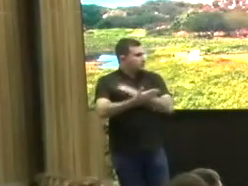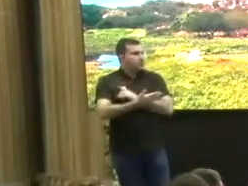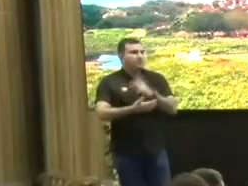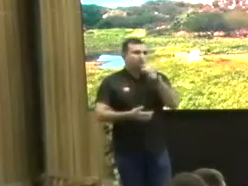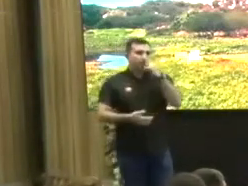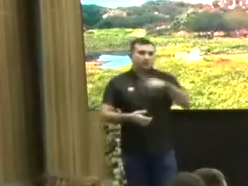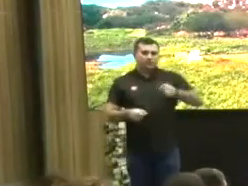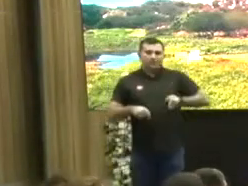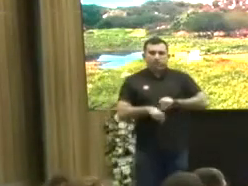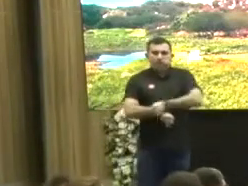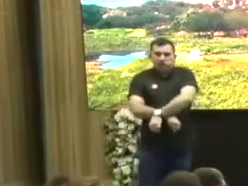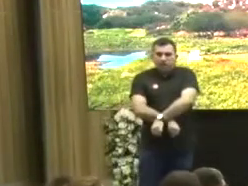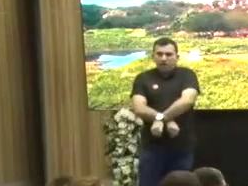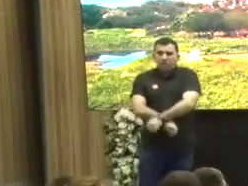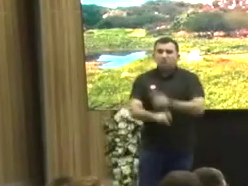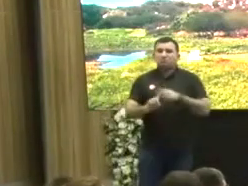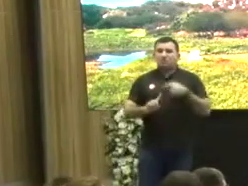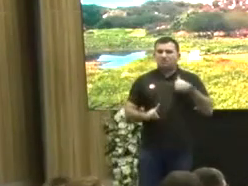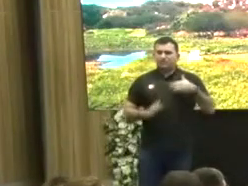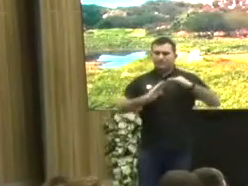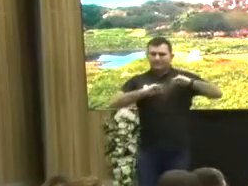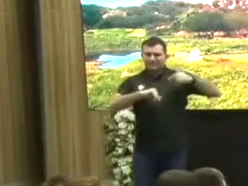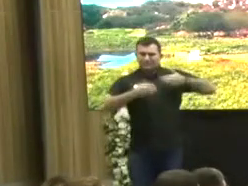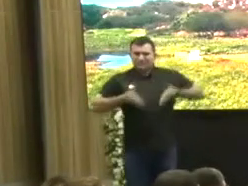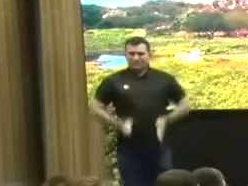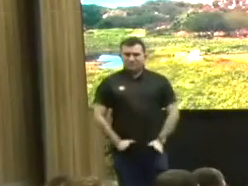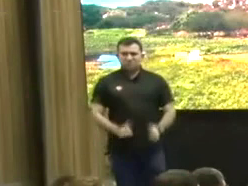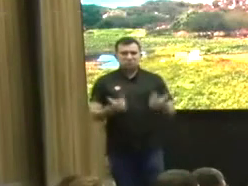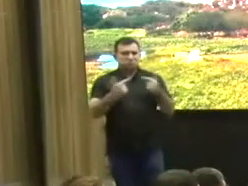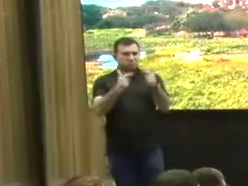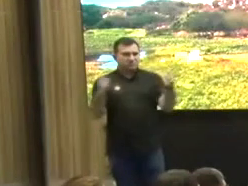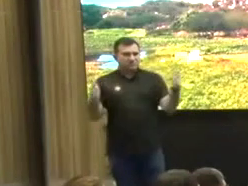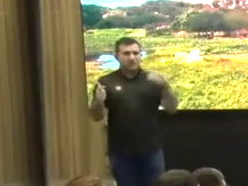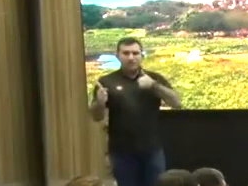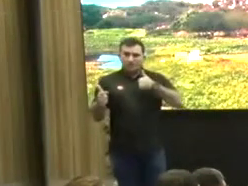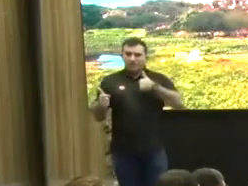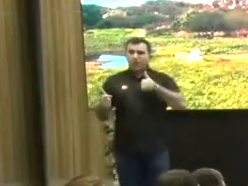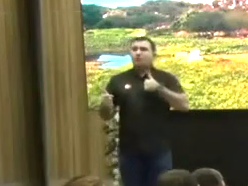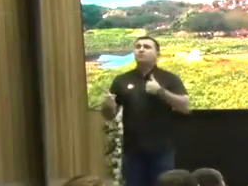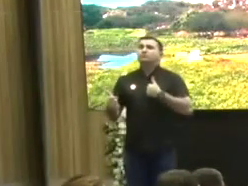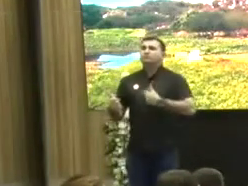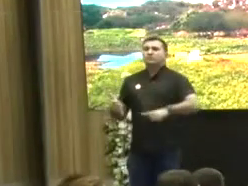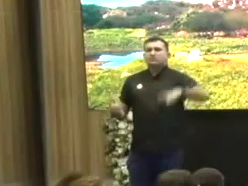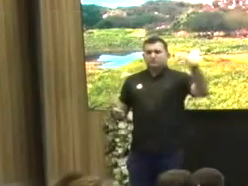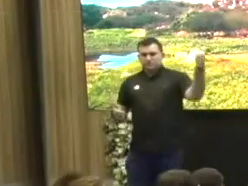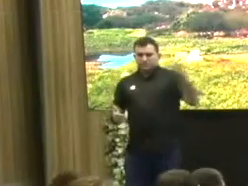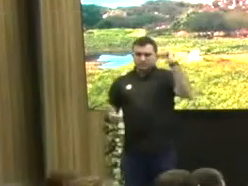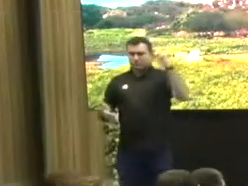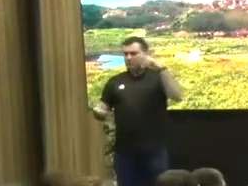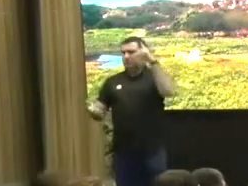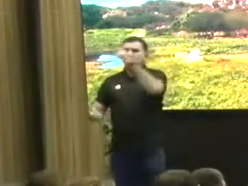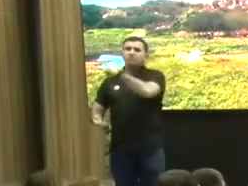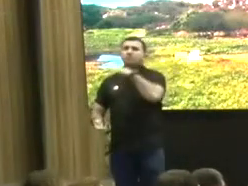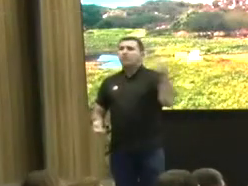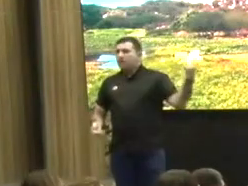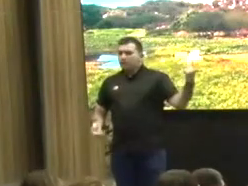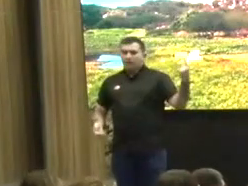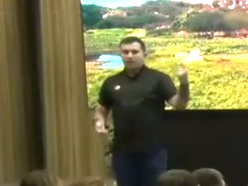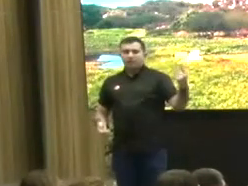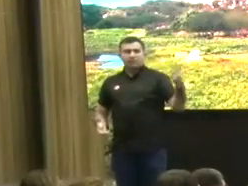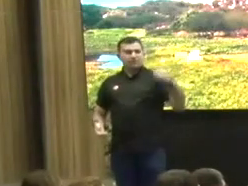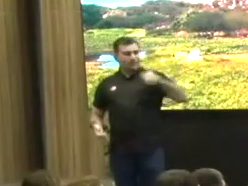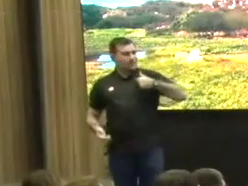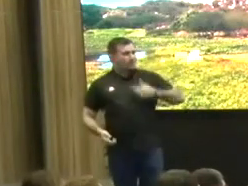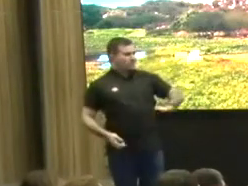nós nascemos sem pedir para nascer, condenados à morte sem o direito de defesa e a viver sem saber como nem quando